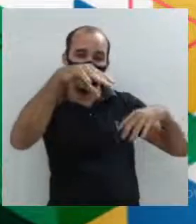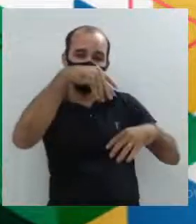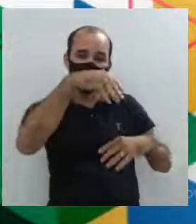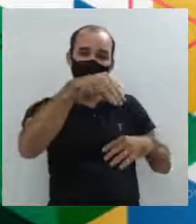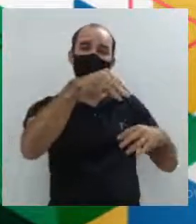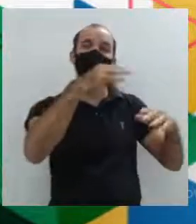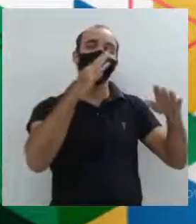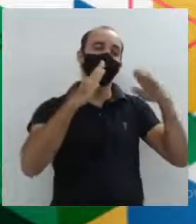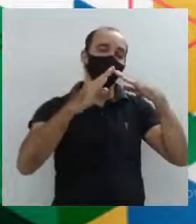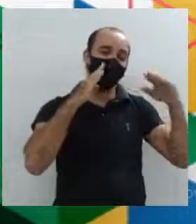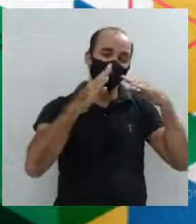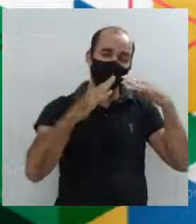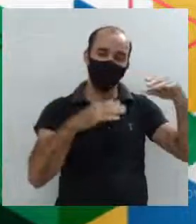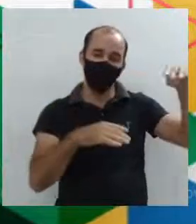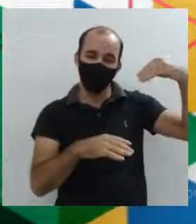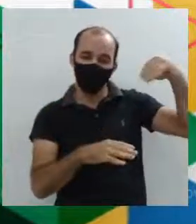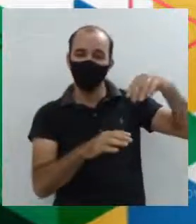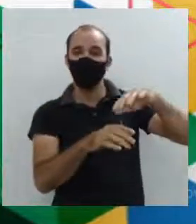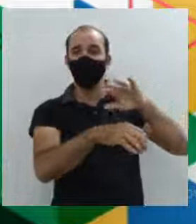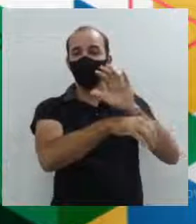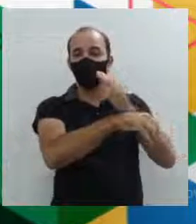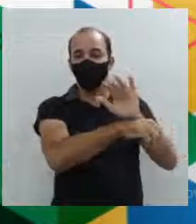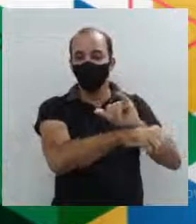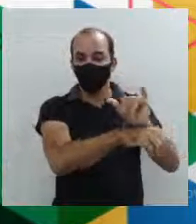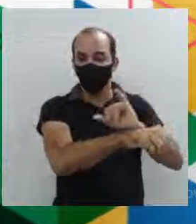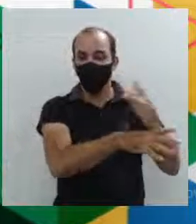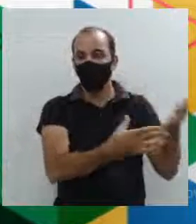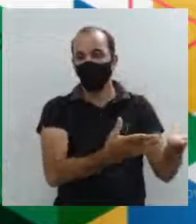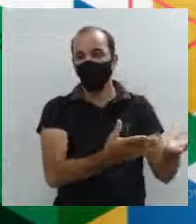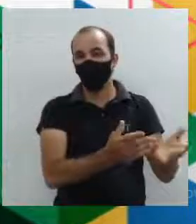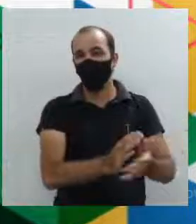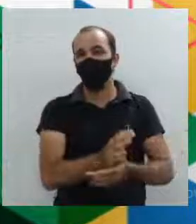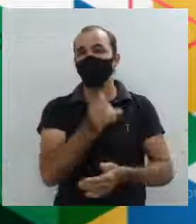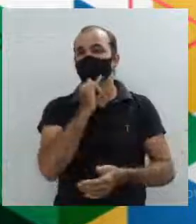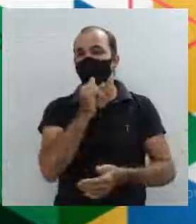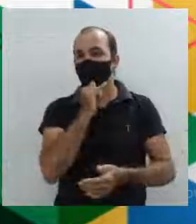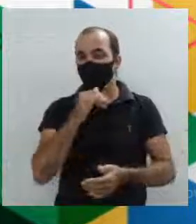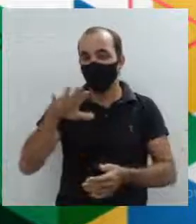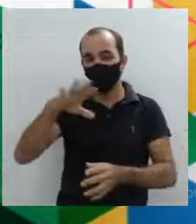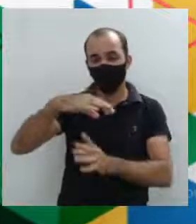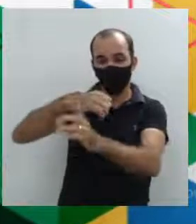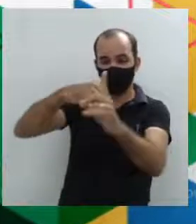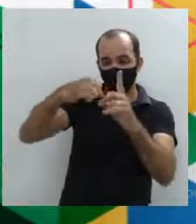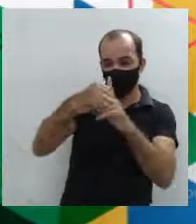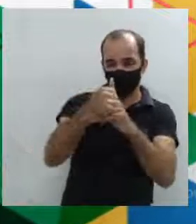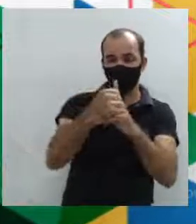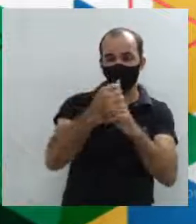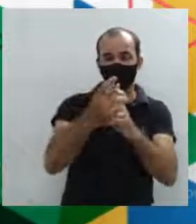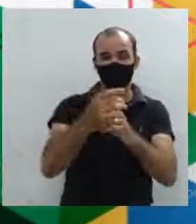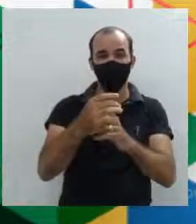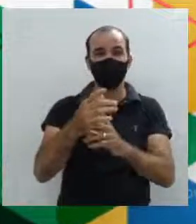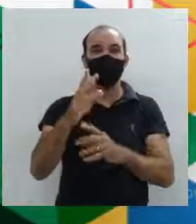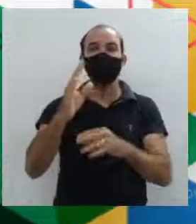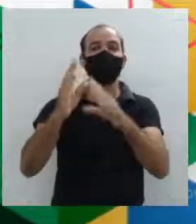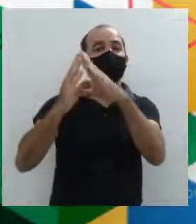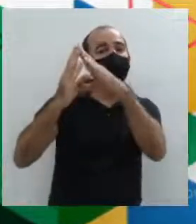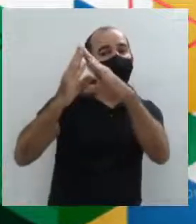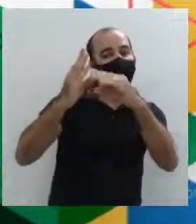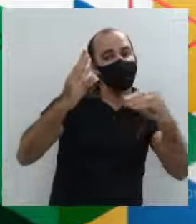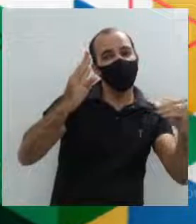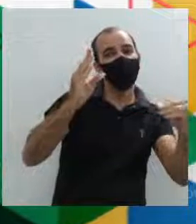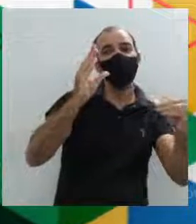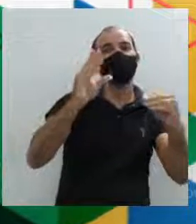indústria cultural, do envolvimento com a sociedade, por exemplo, em relação à estética, né? Um padrão de